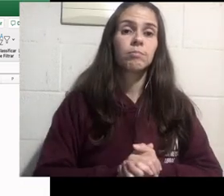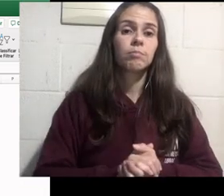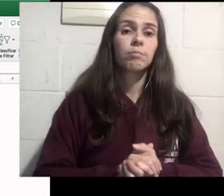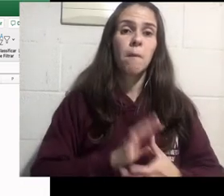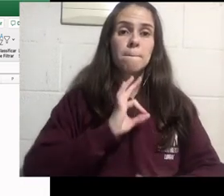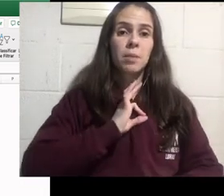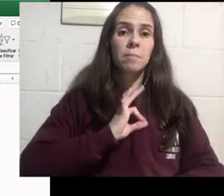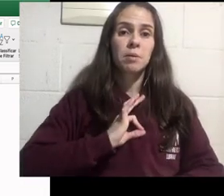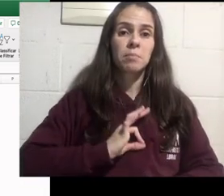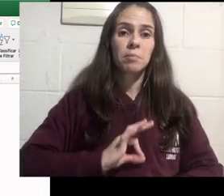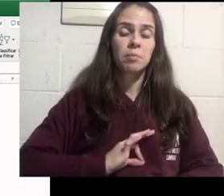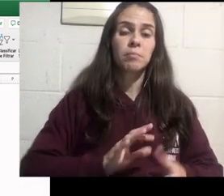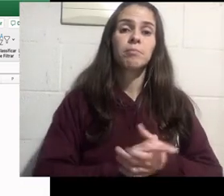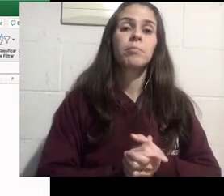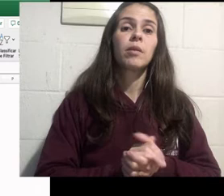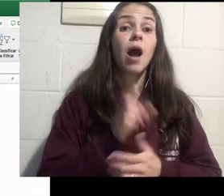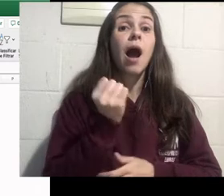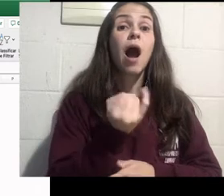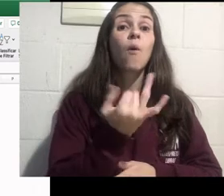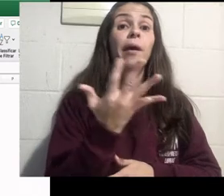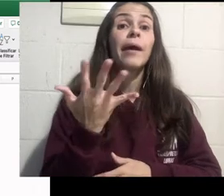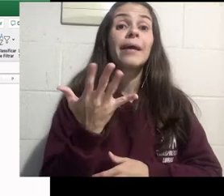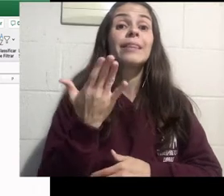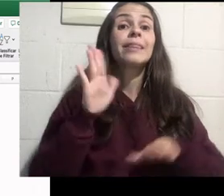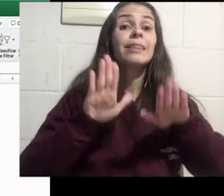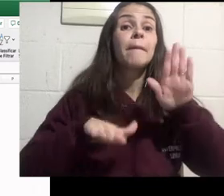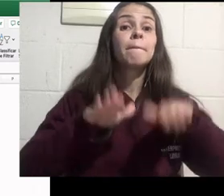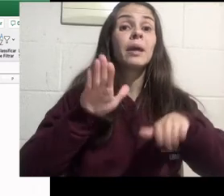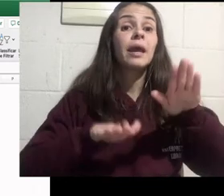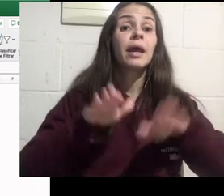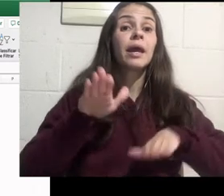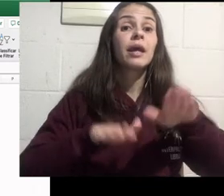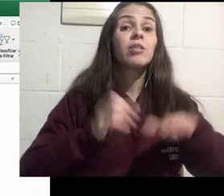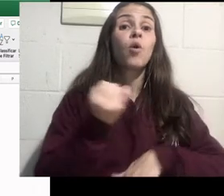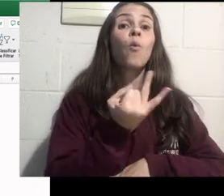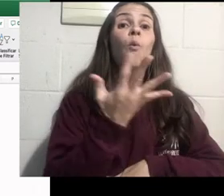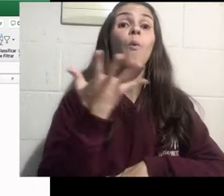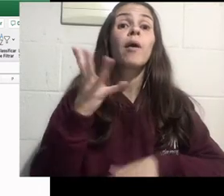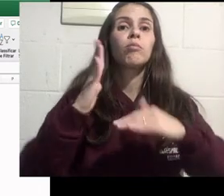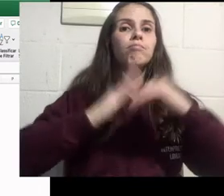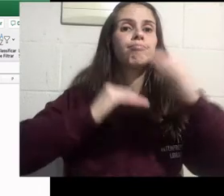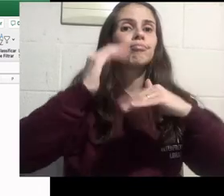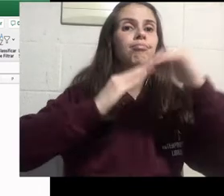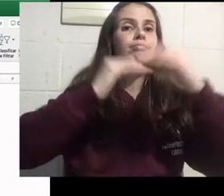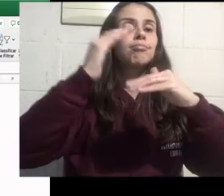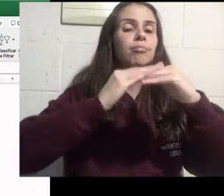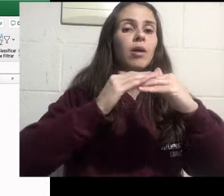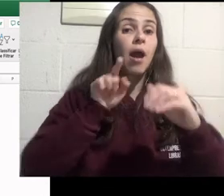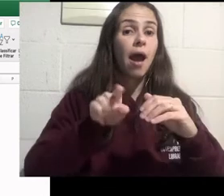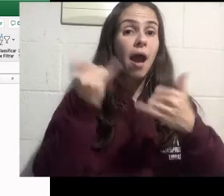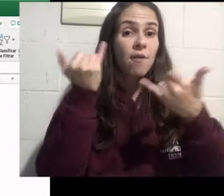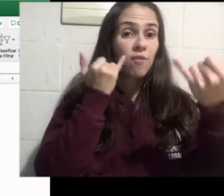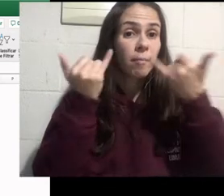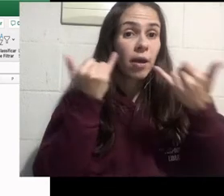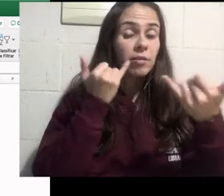botão. Essa quantidade aqui vai depender, ó, da capacidade. Então, essa informação ela já veio lá da frente